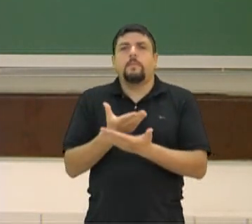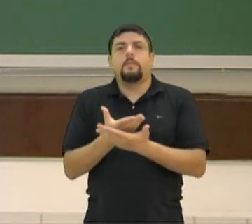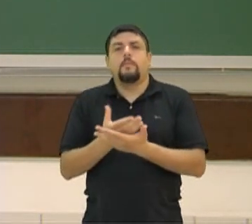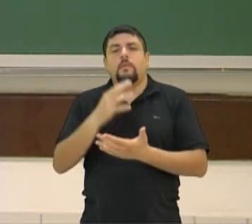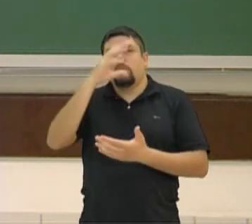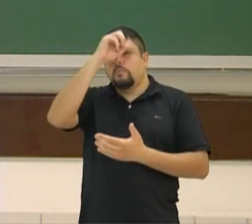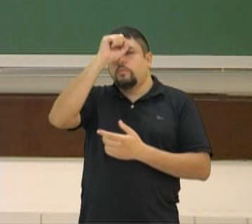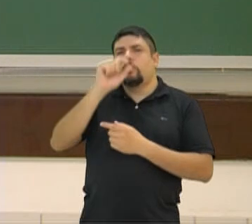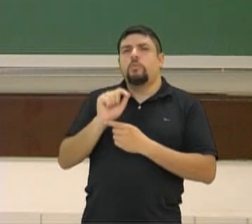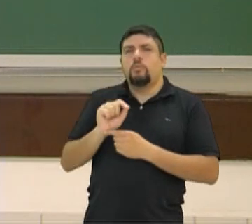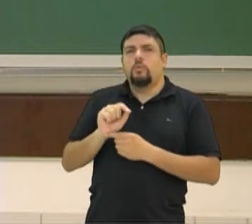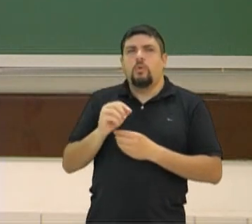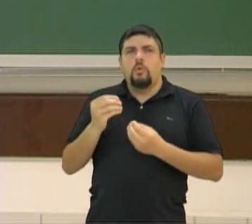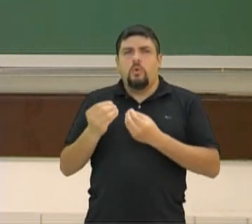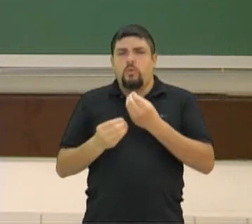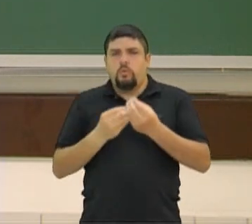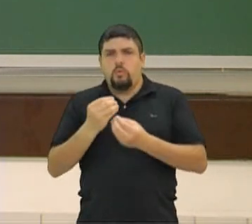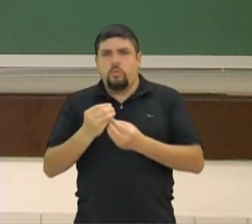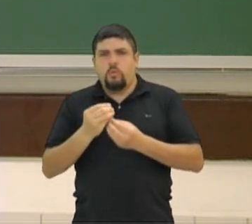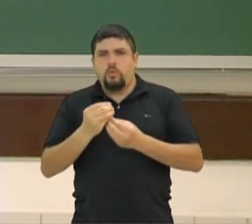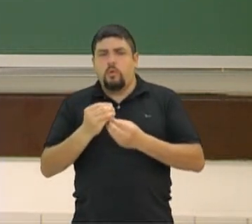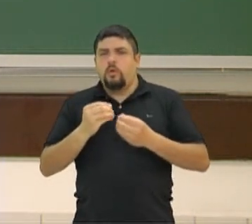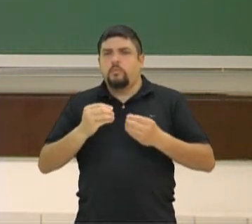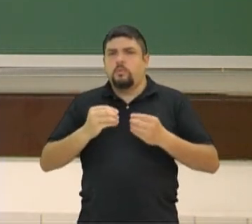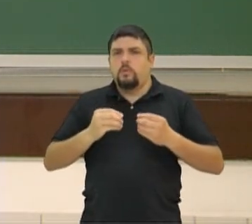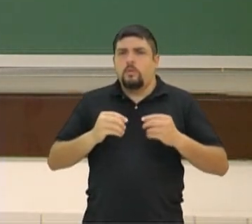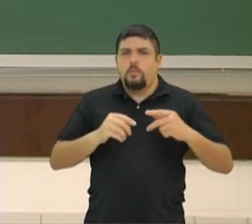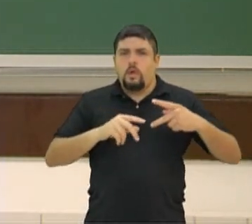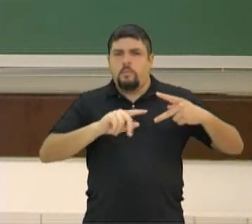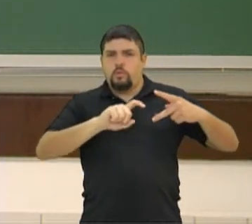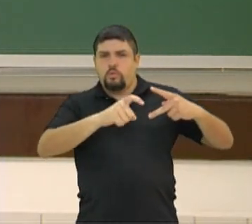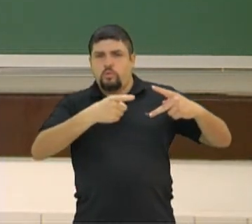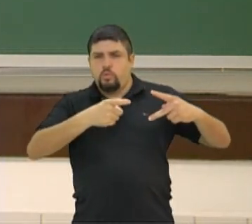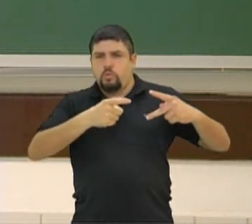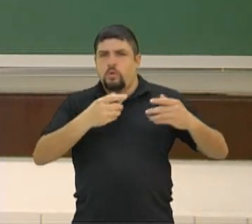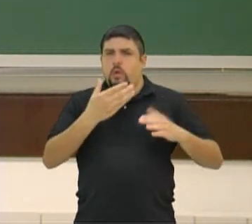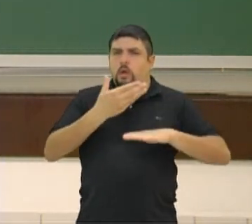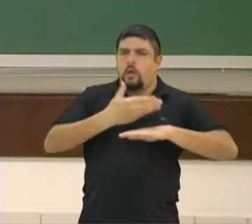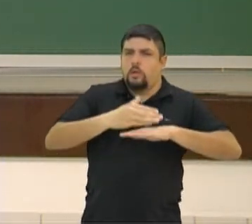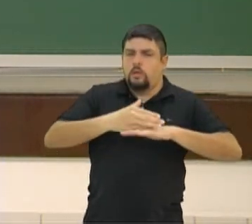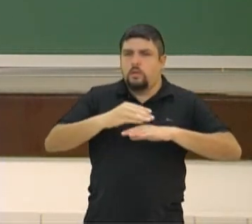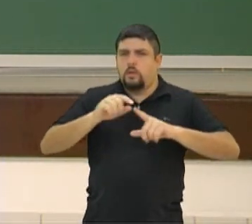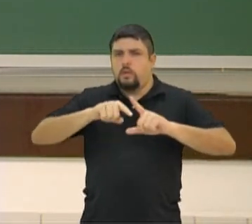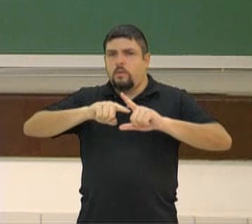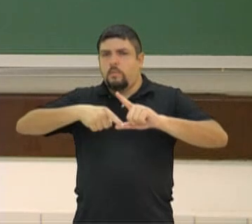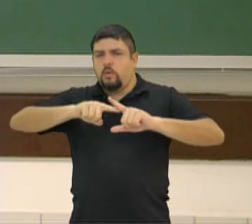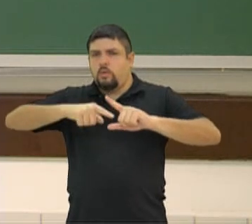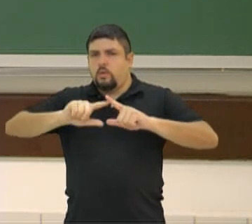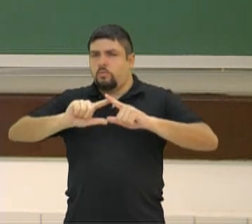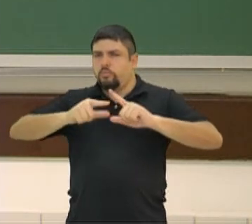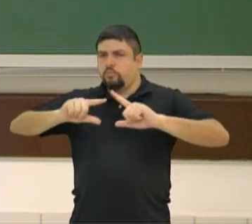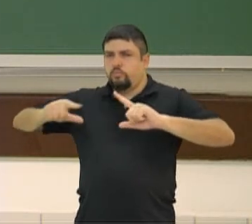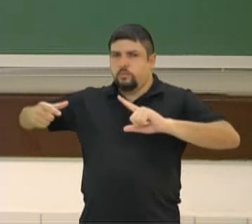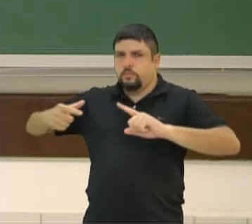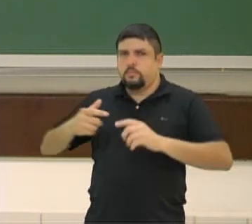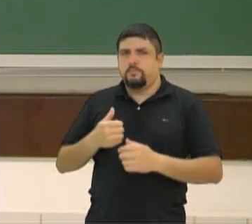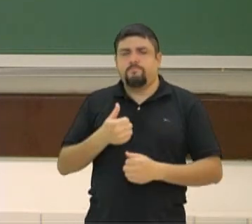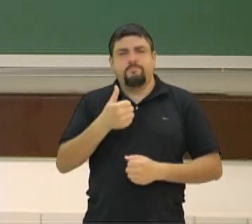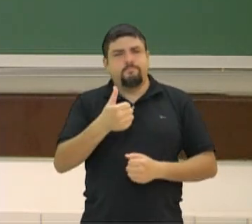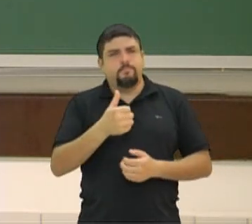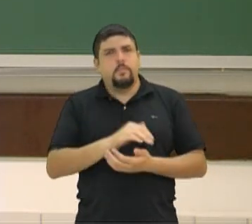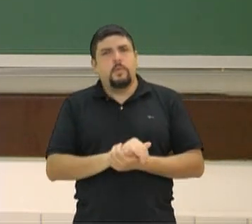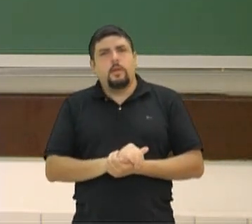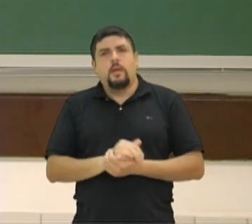vamos abordar geometricamente as equações polinomiais. Primeira parte, vamos falar um pouquinho de exercícios de Enem que abordam essa parte geométrica.